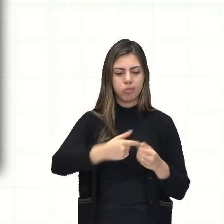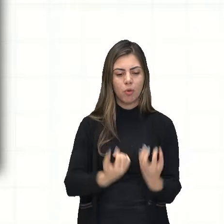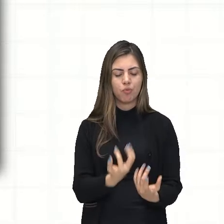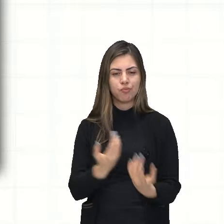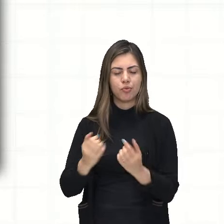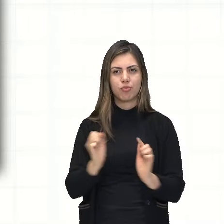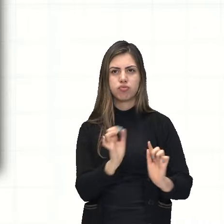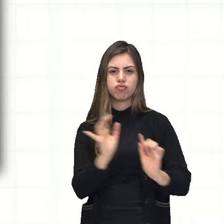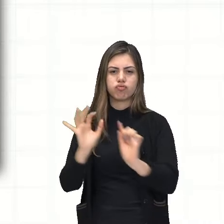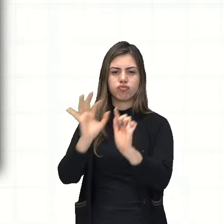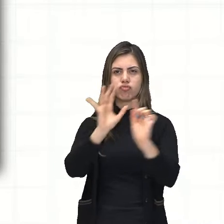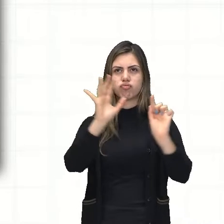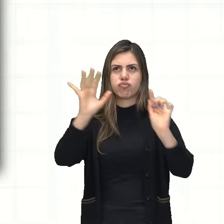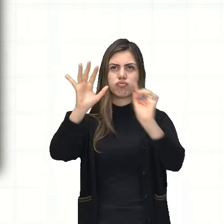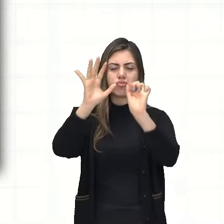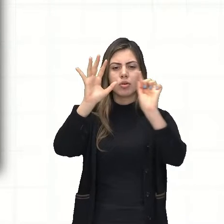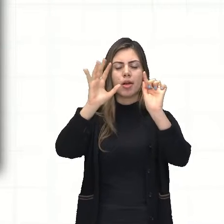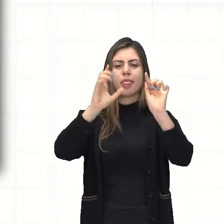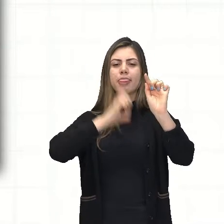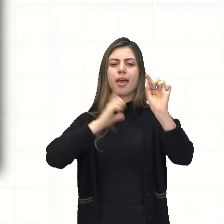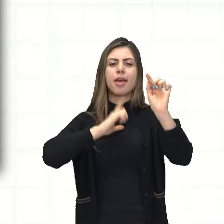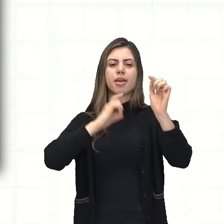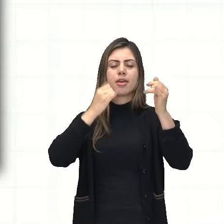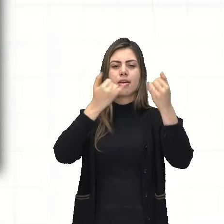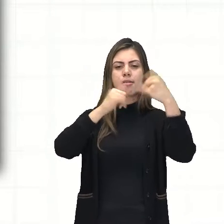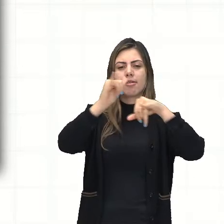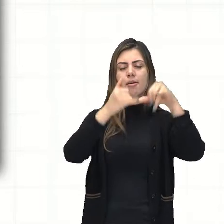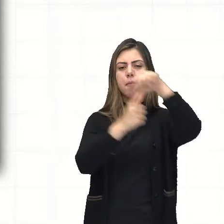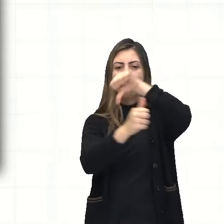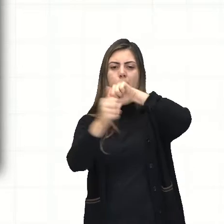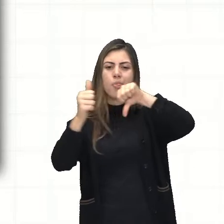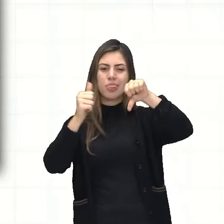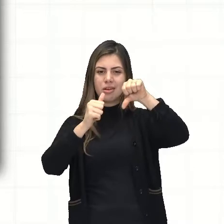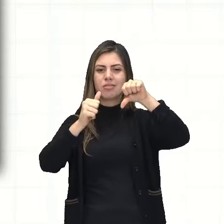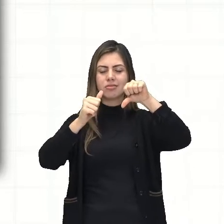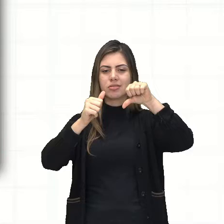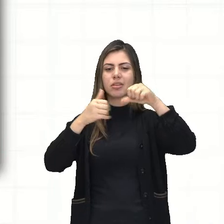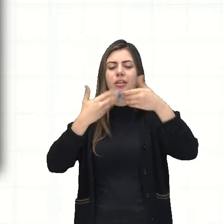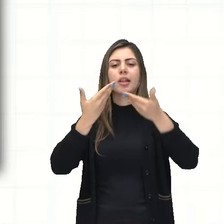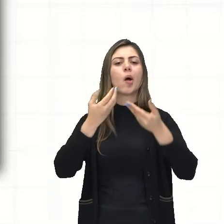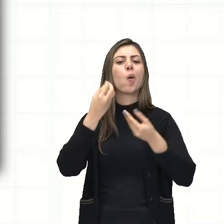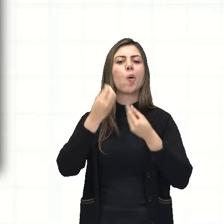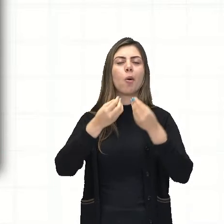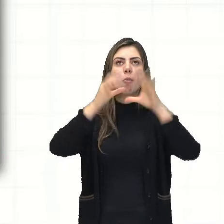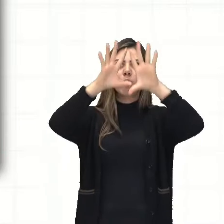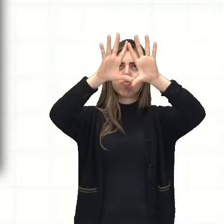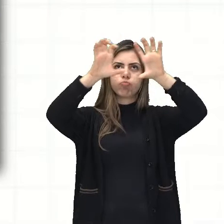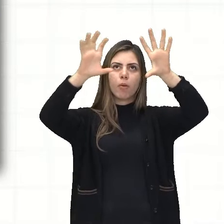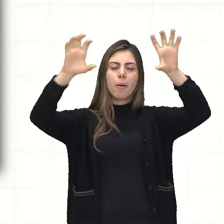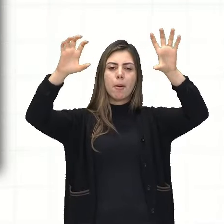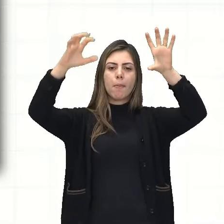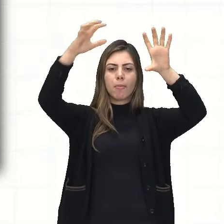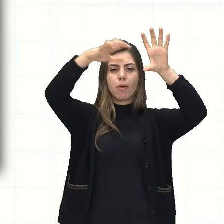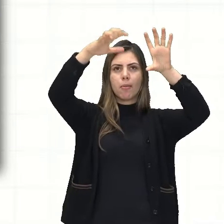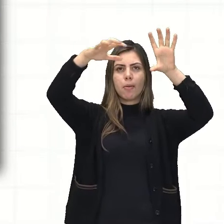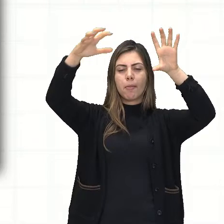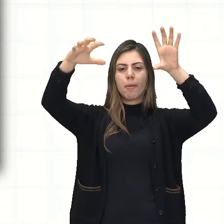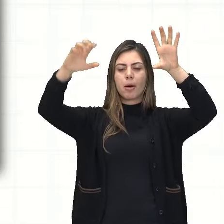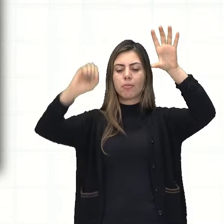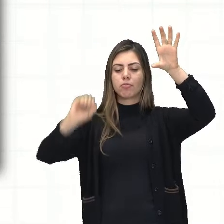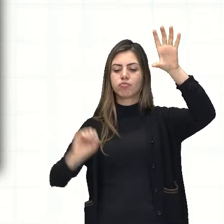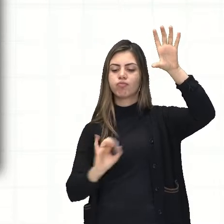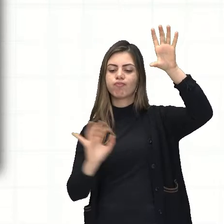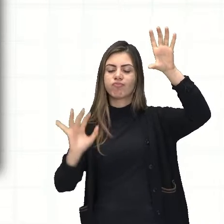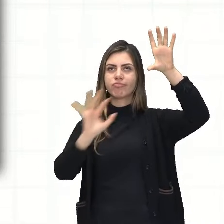essas reações químicas, né? E quando nas nuvens, onde ocorrem essas reações